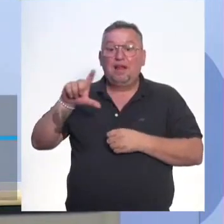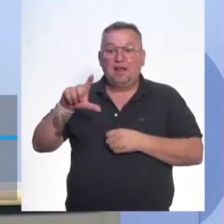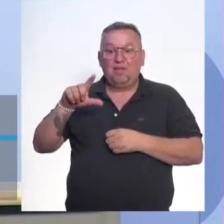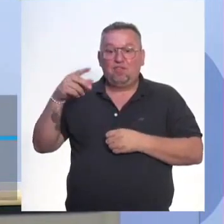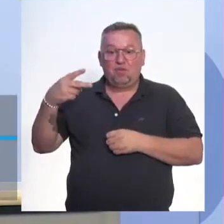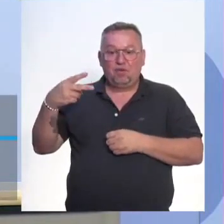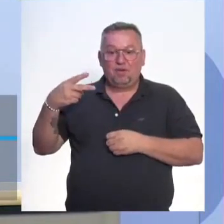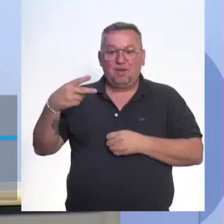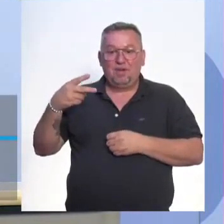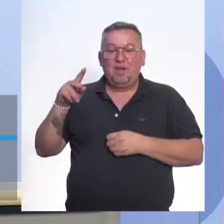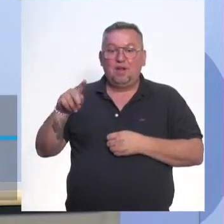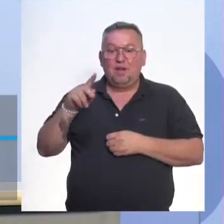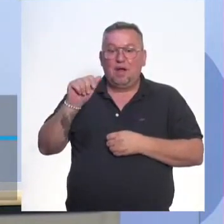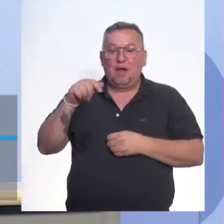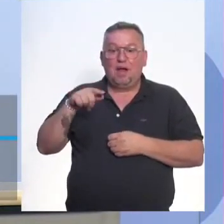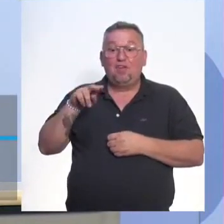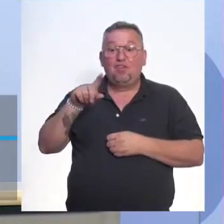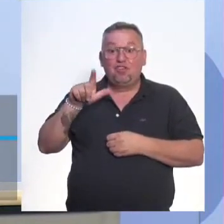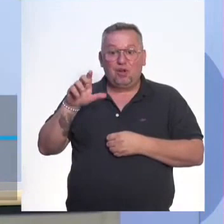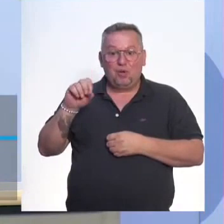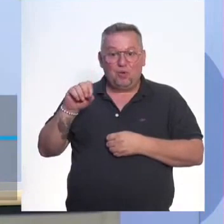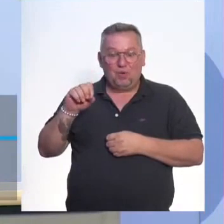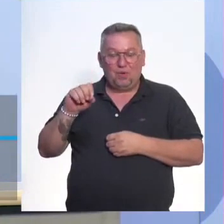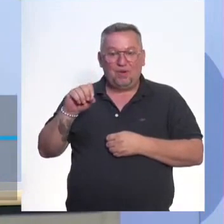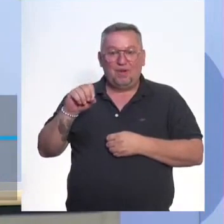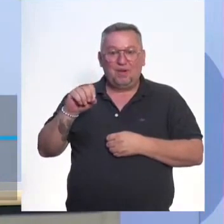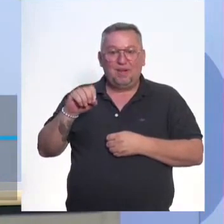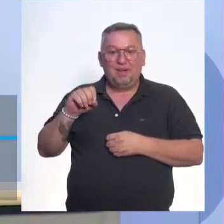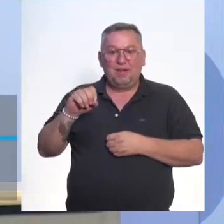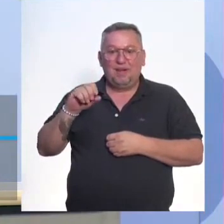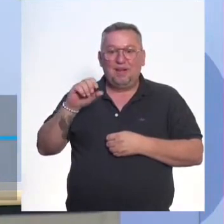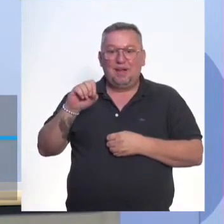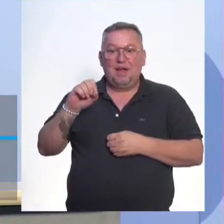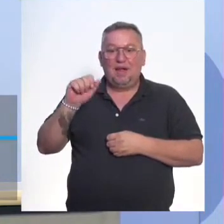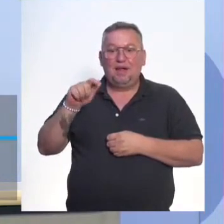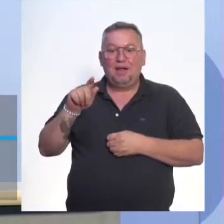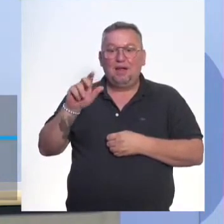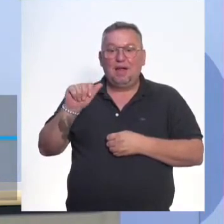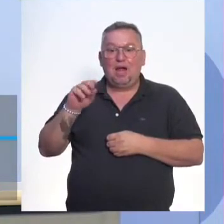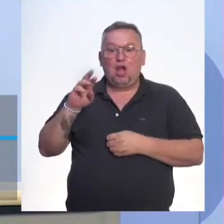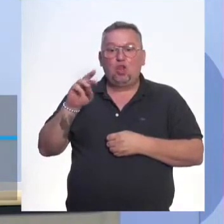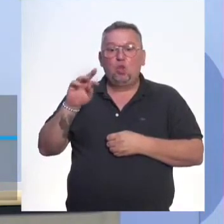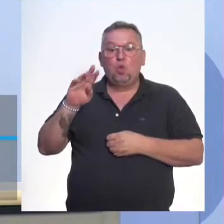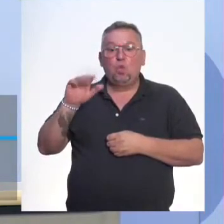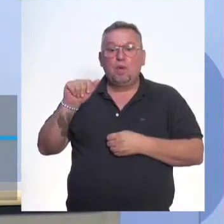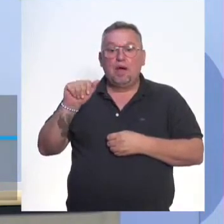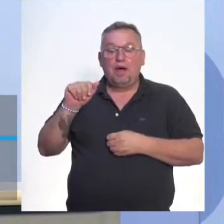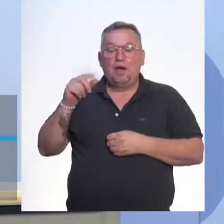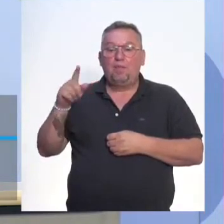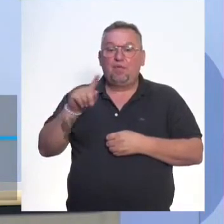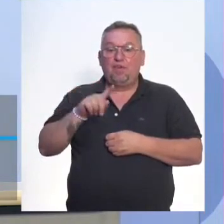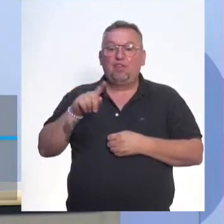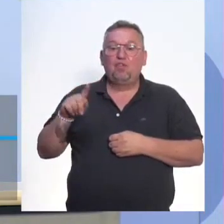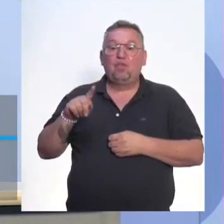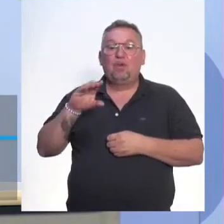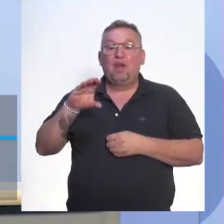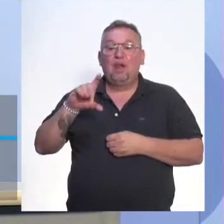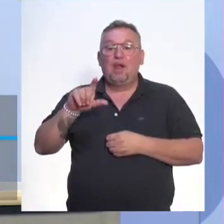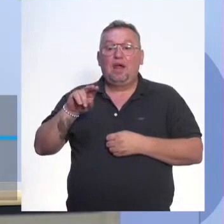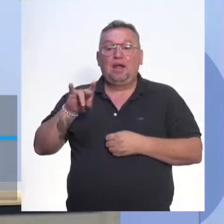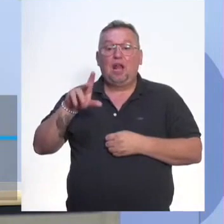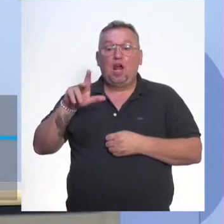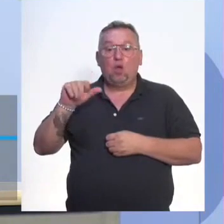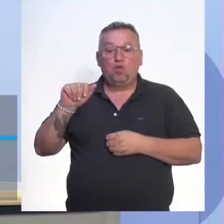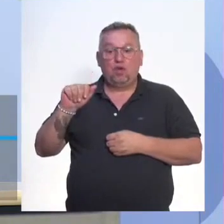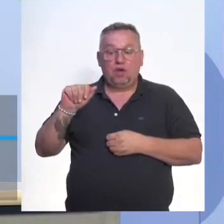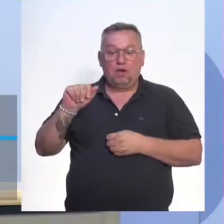Leste 2. Professor Ângelo, da PEI Orestes Ores, de Angatuba. Professora Cláudia, da escola Francisco